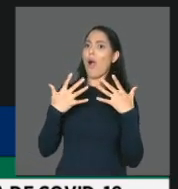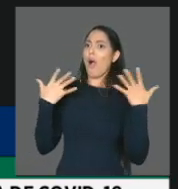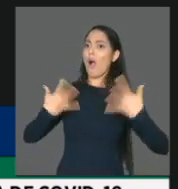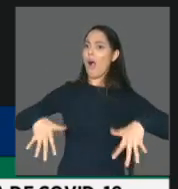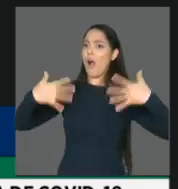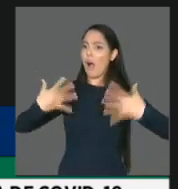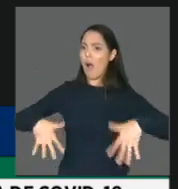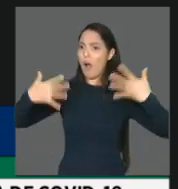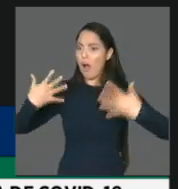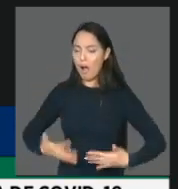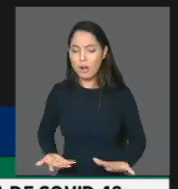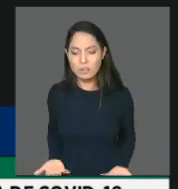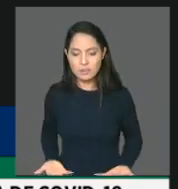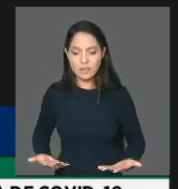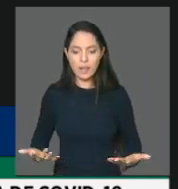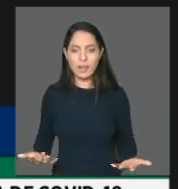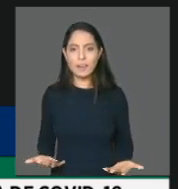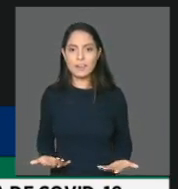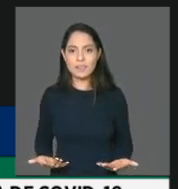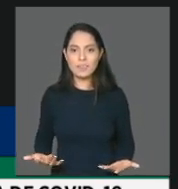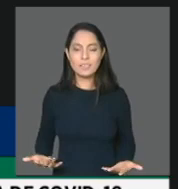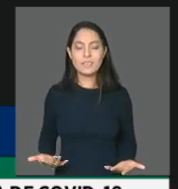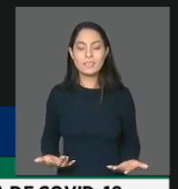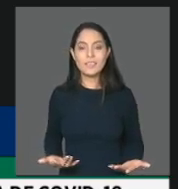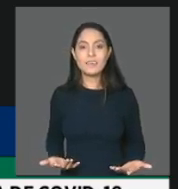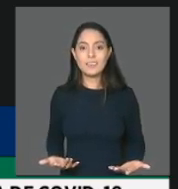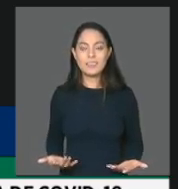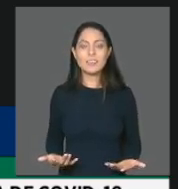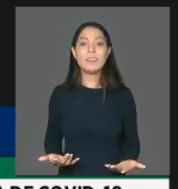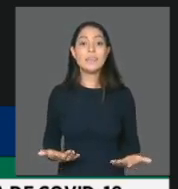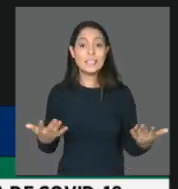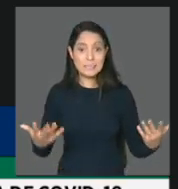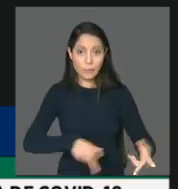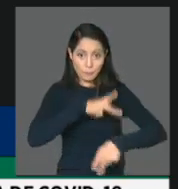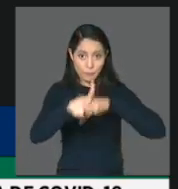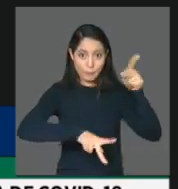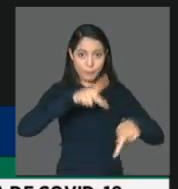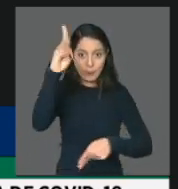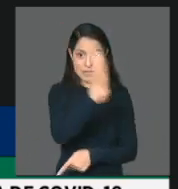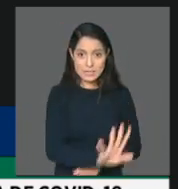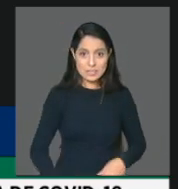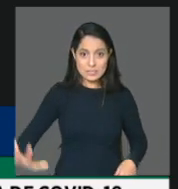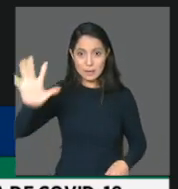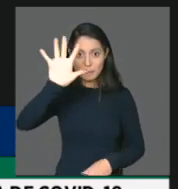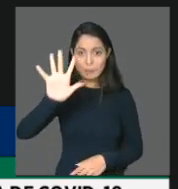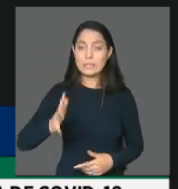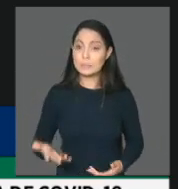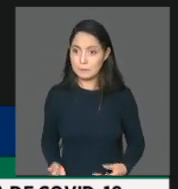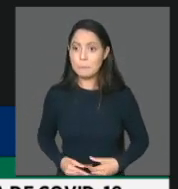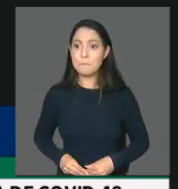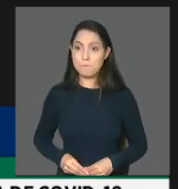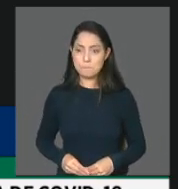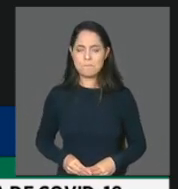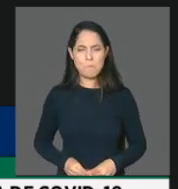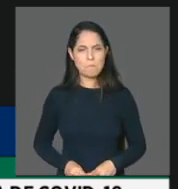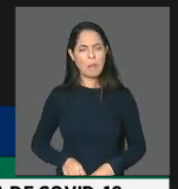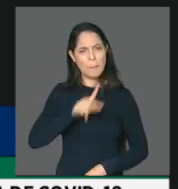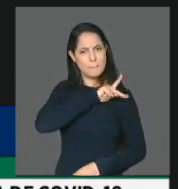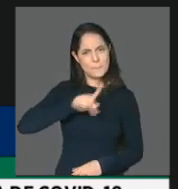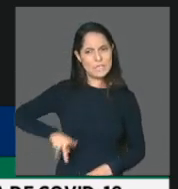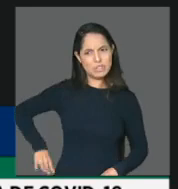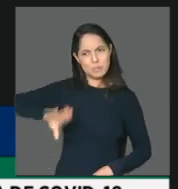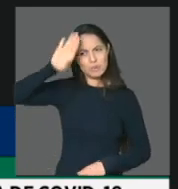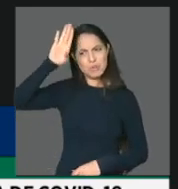eu vejo o presidente da República se dirigir ao povo brasileiro, se dirigir às instituições de forma ameaçadora